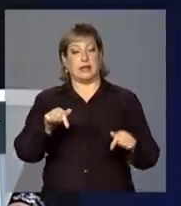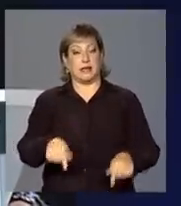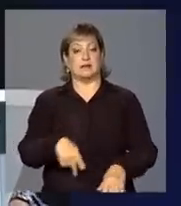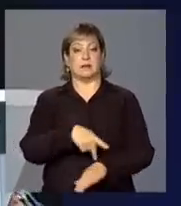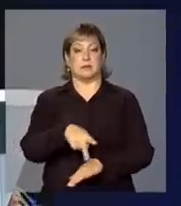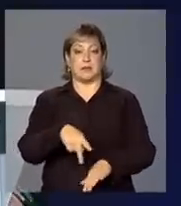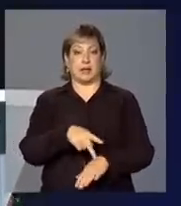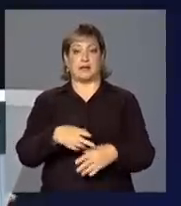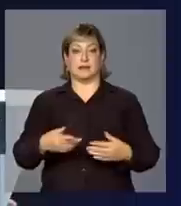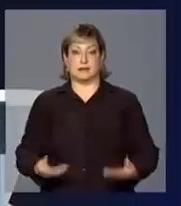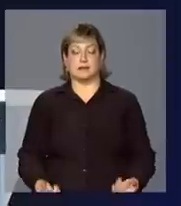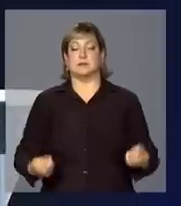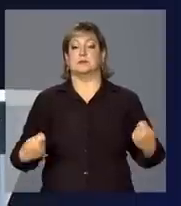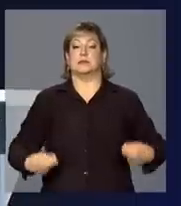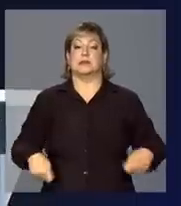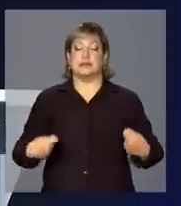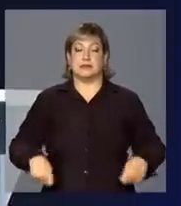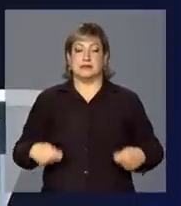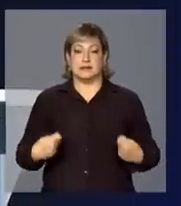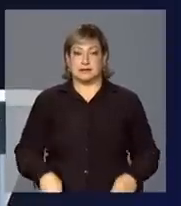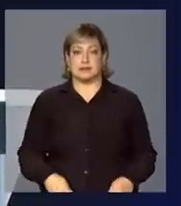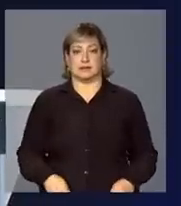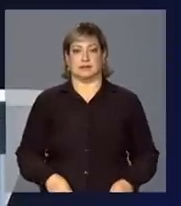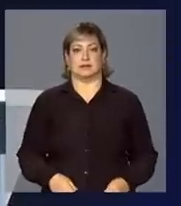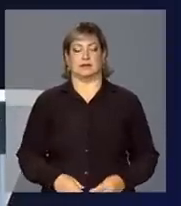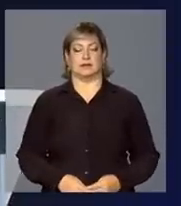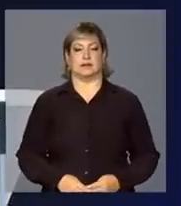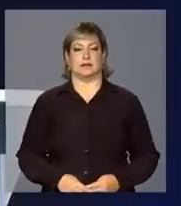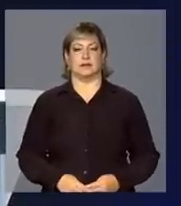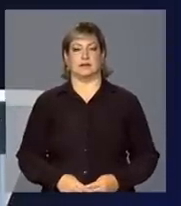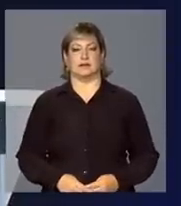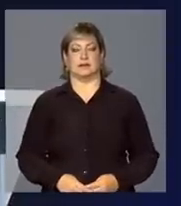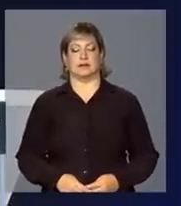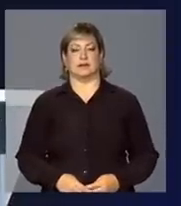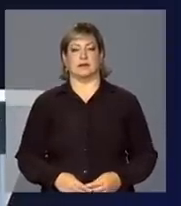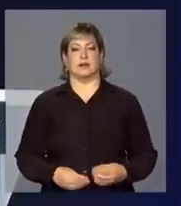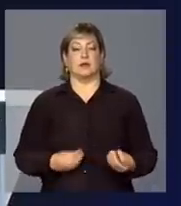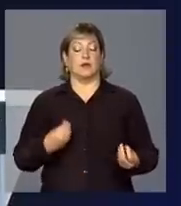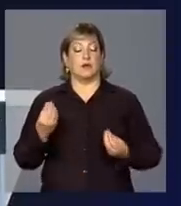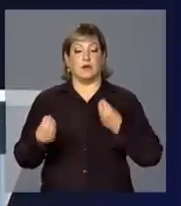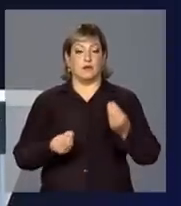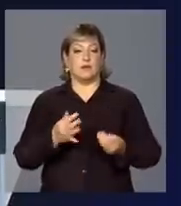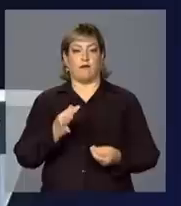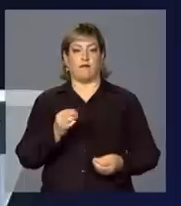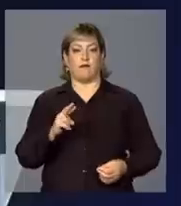portanto, precisa, de forma